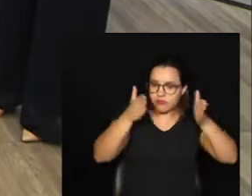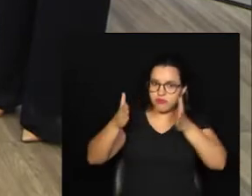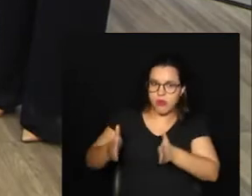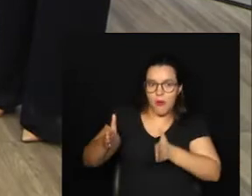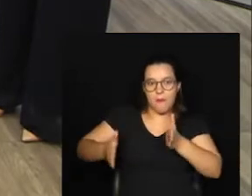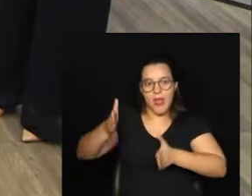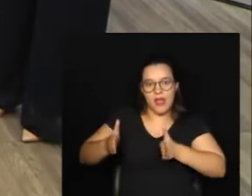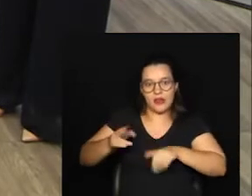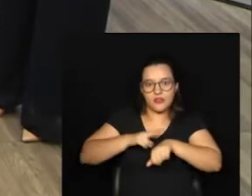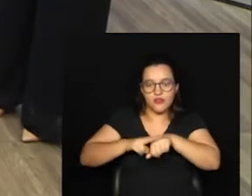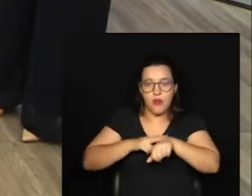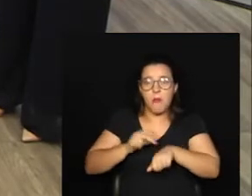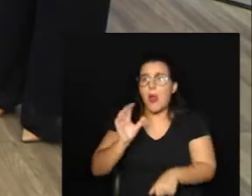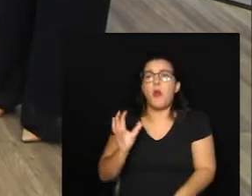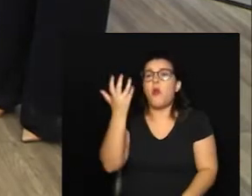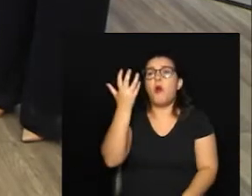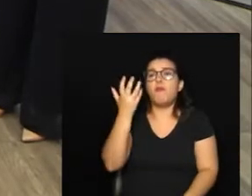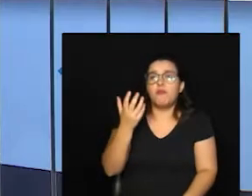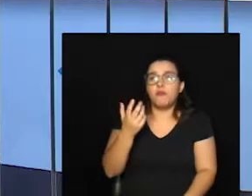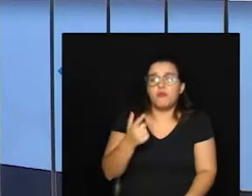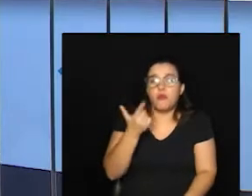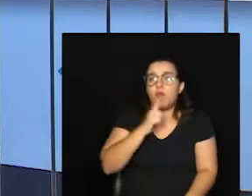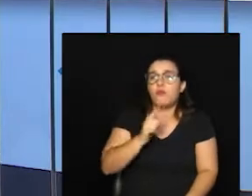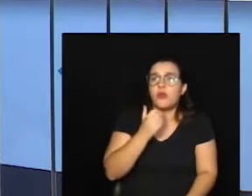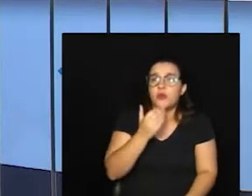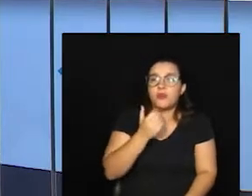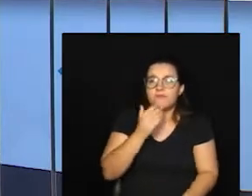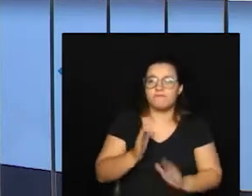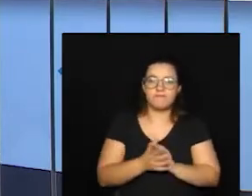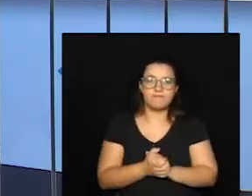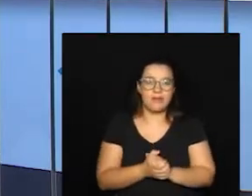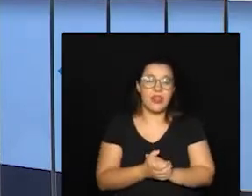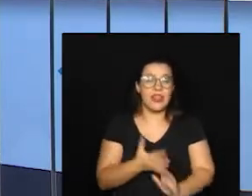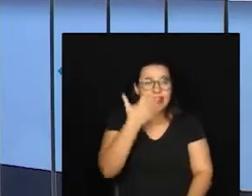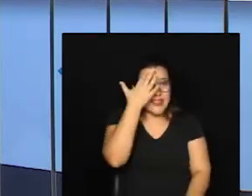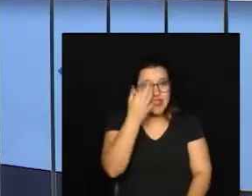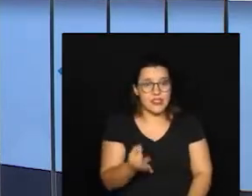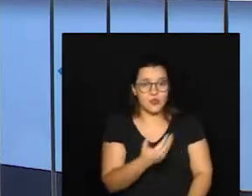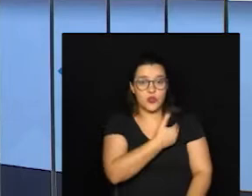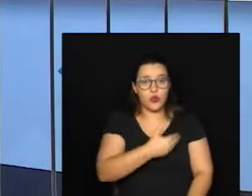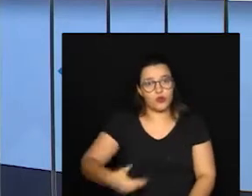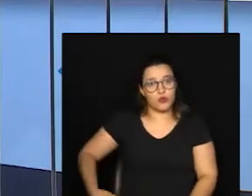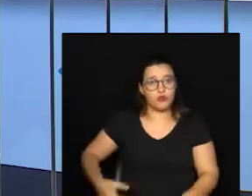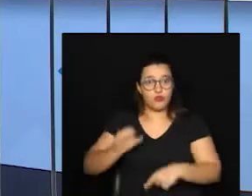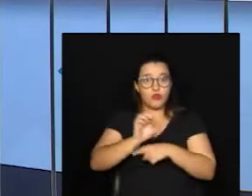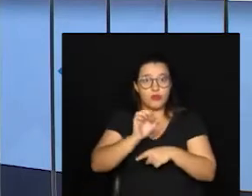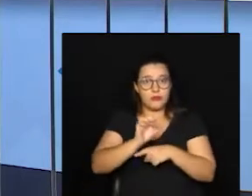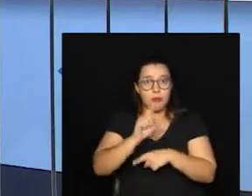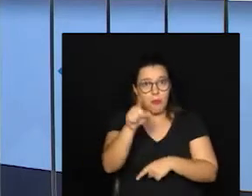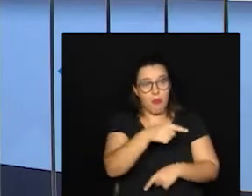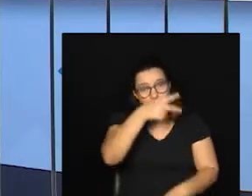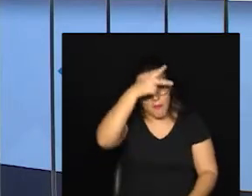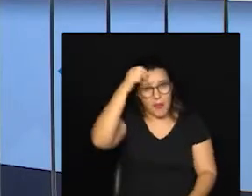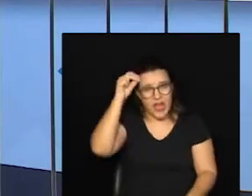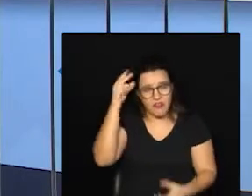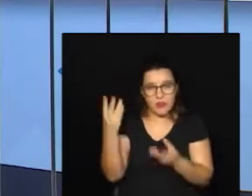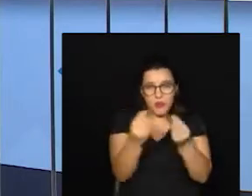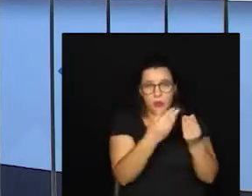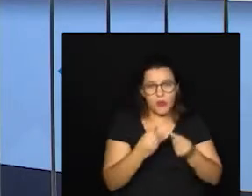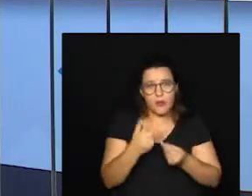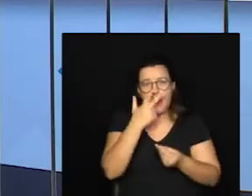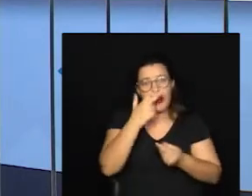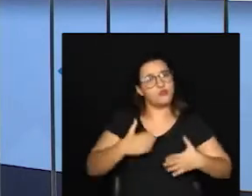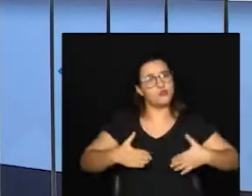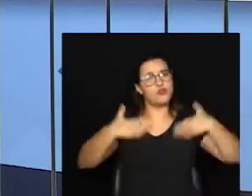o que não aconteceu. Isso, na verdade, essa decisão do governo do estado acabou surpreendendo muitos prefeitos, inclusive aqui na nossa